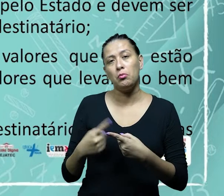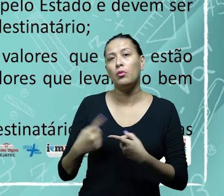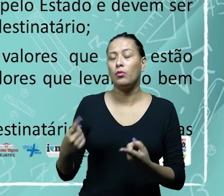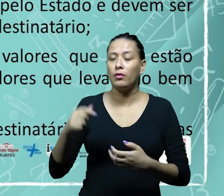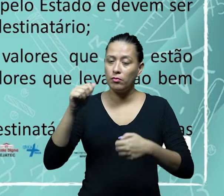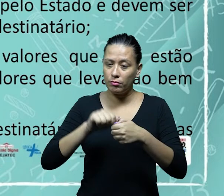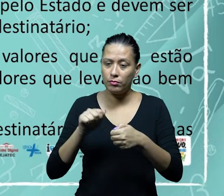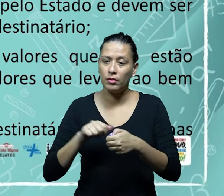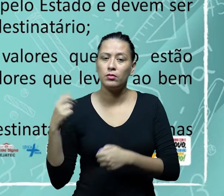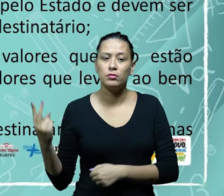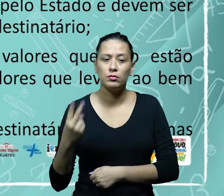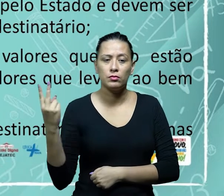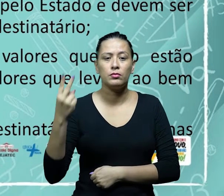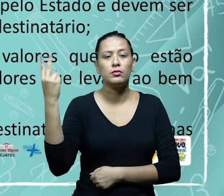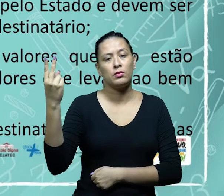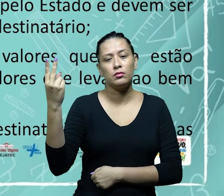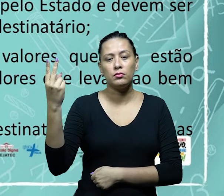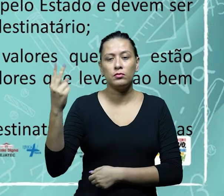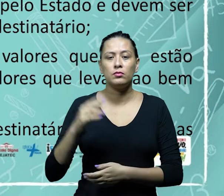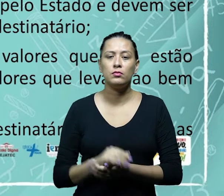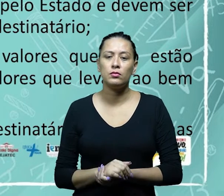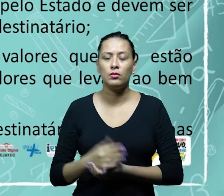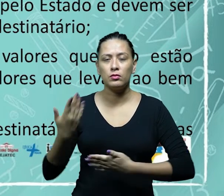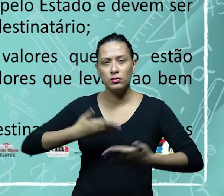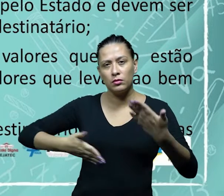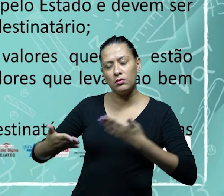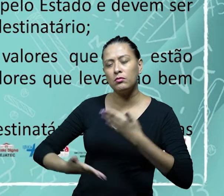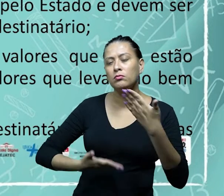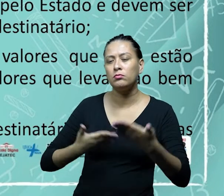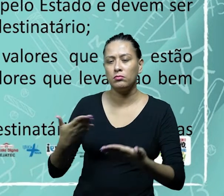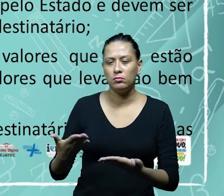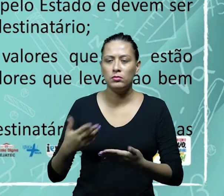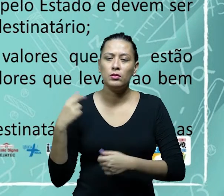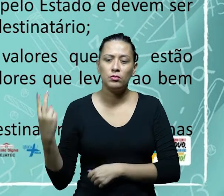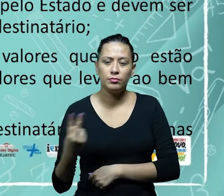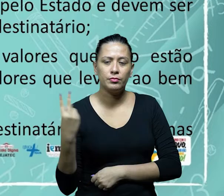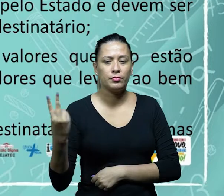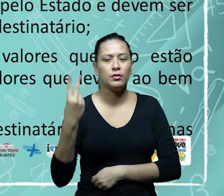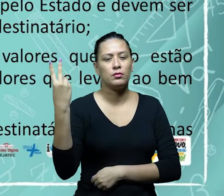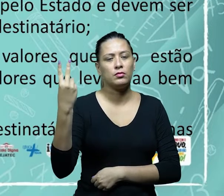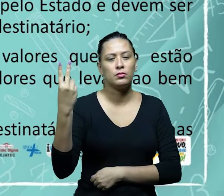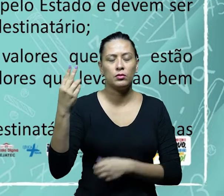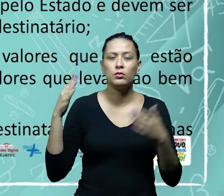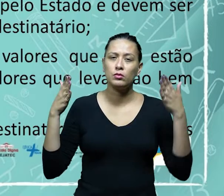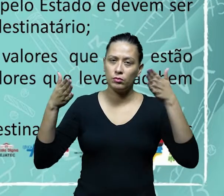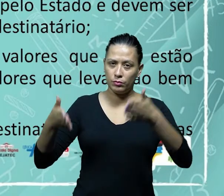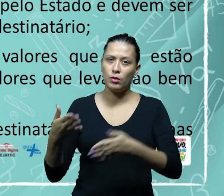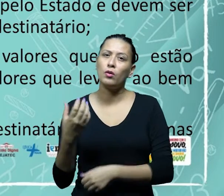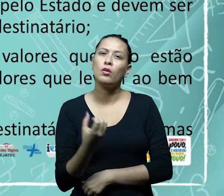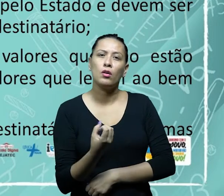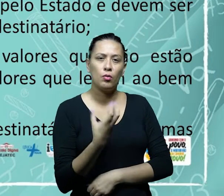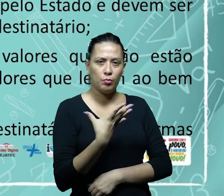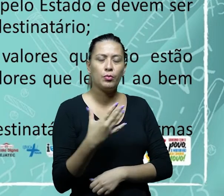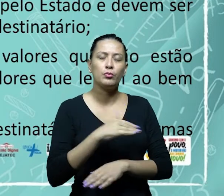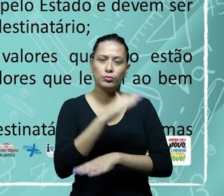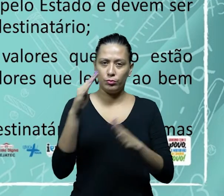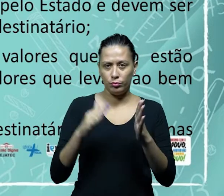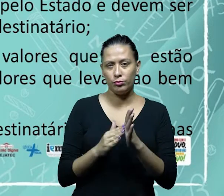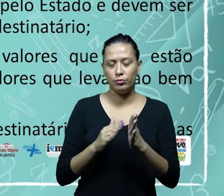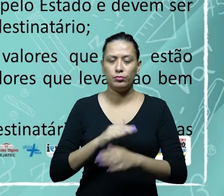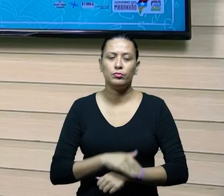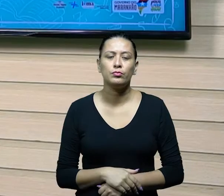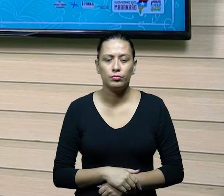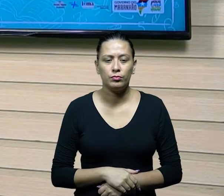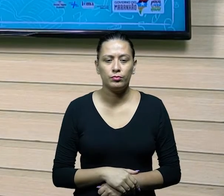valores que estão reduzidos a uma parte da da relação fática e sim valores que levam ao